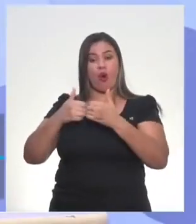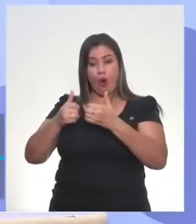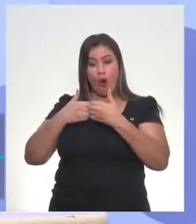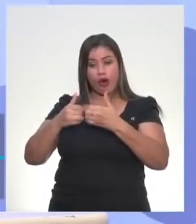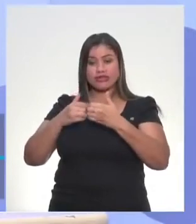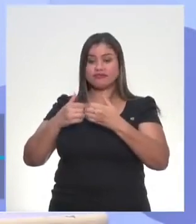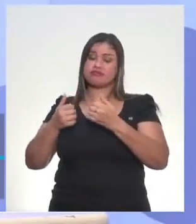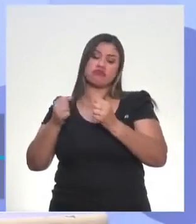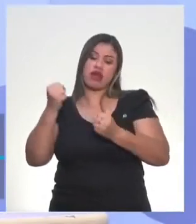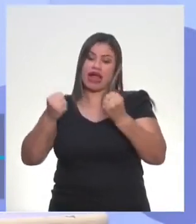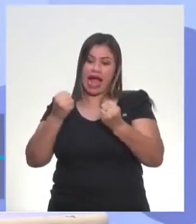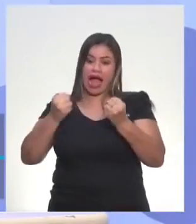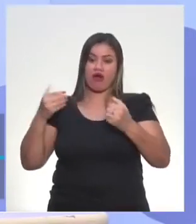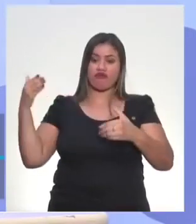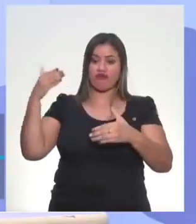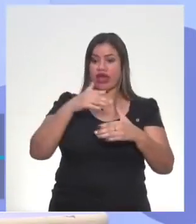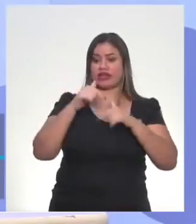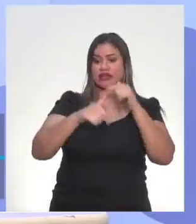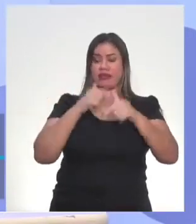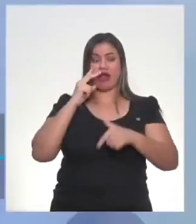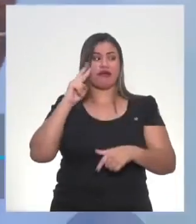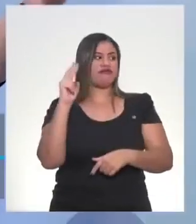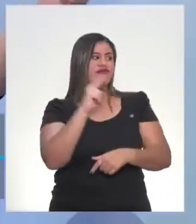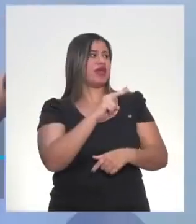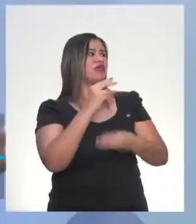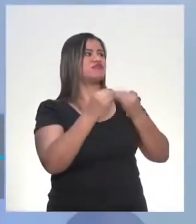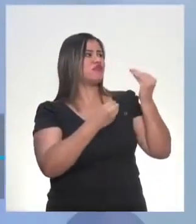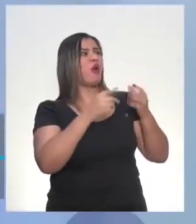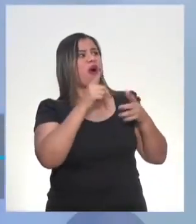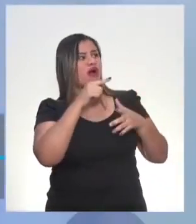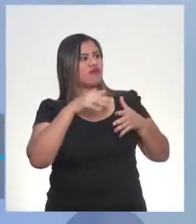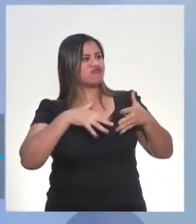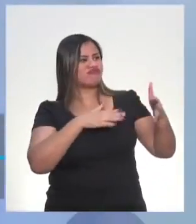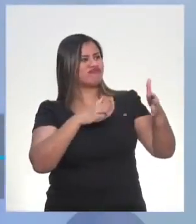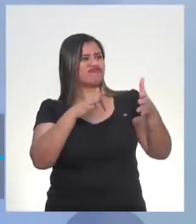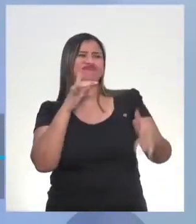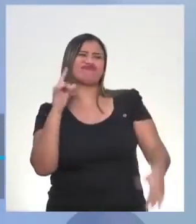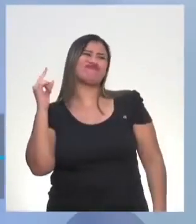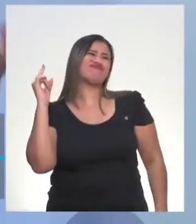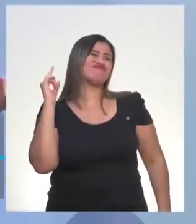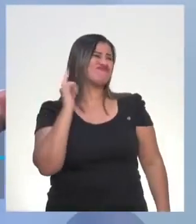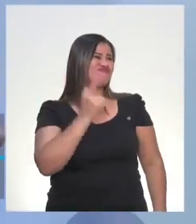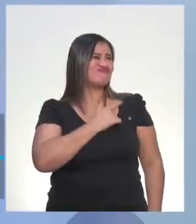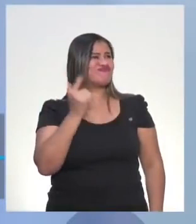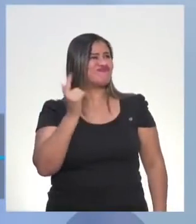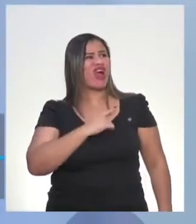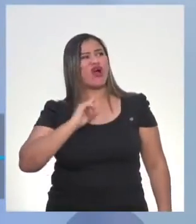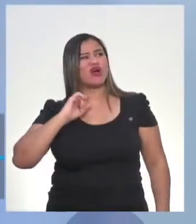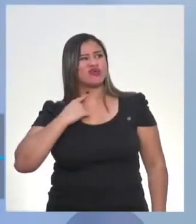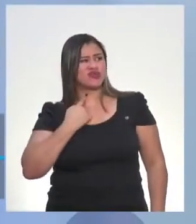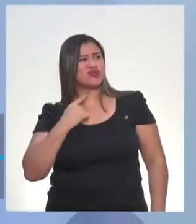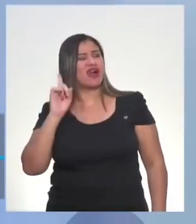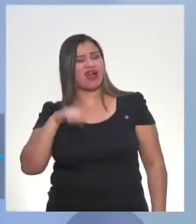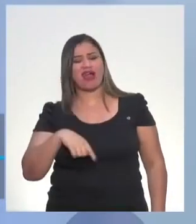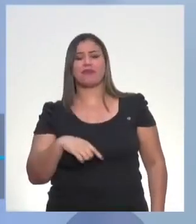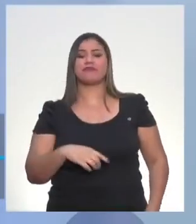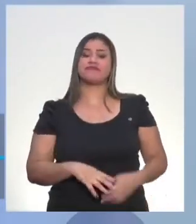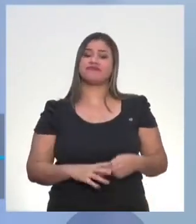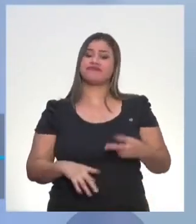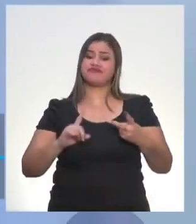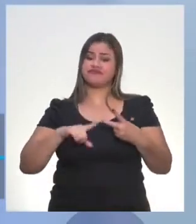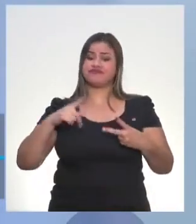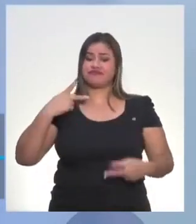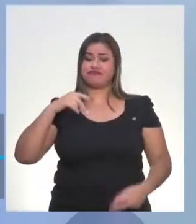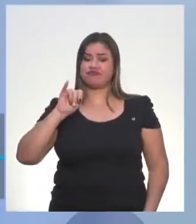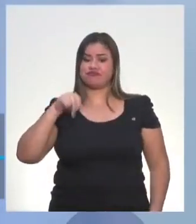marginal Tietê, então a gente vê um grande exemplo de poluição hídrica, o Tietê. Tem o Rio Pinheiros também,